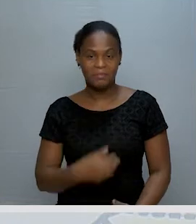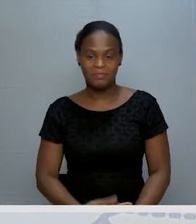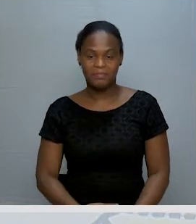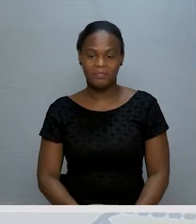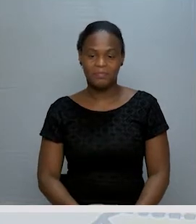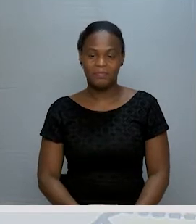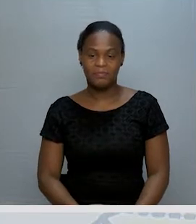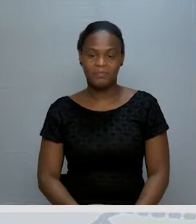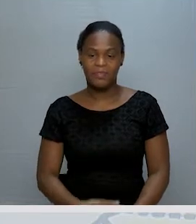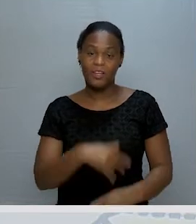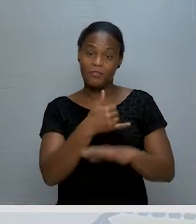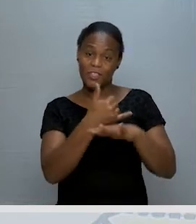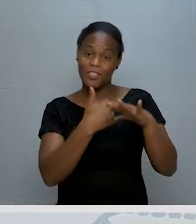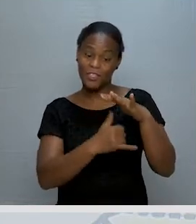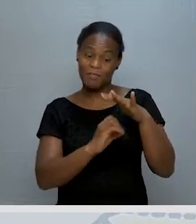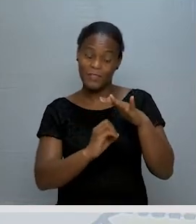20